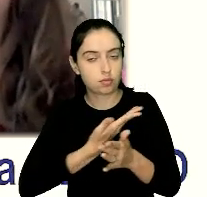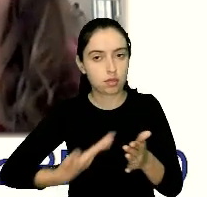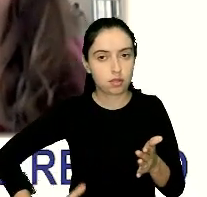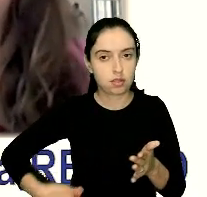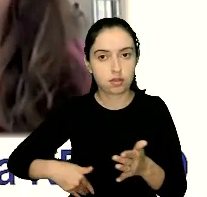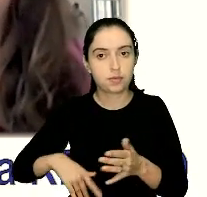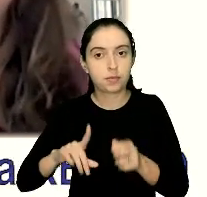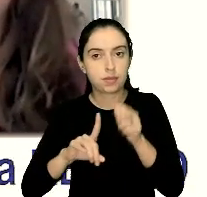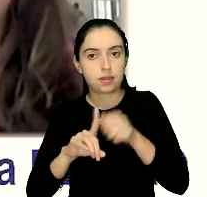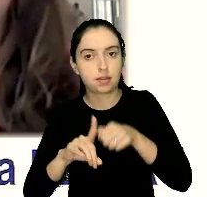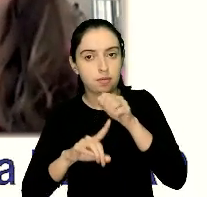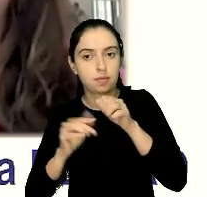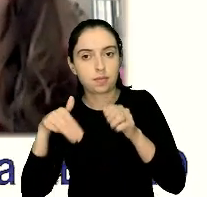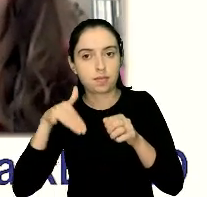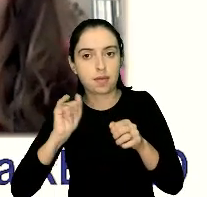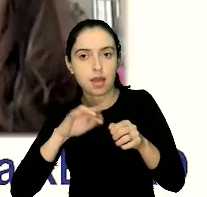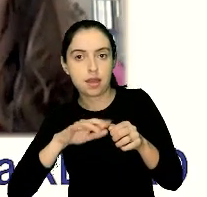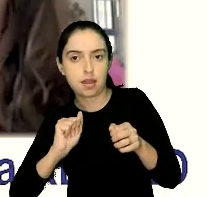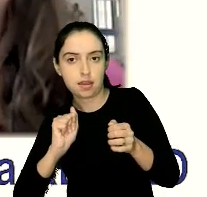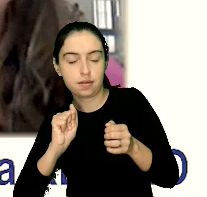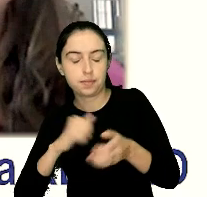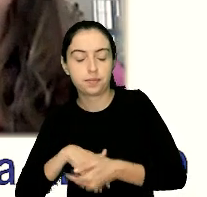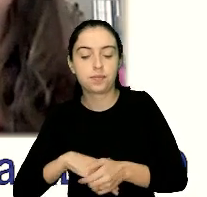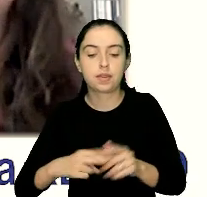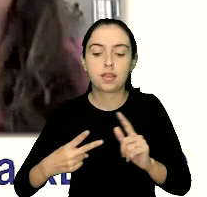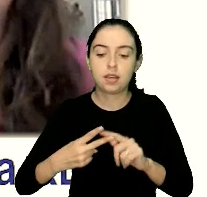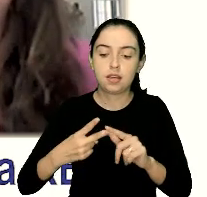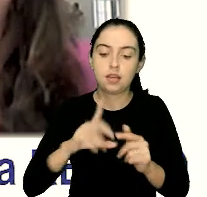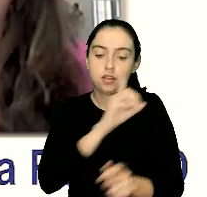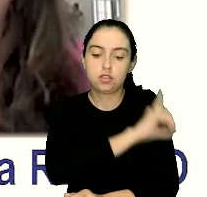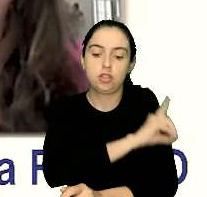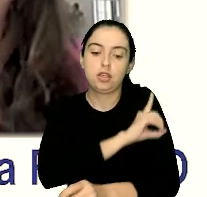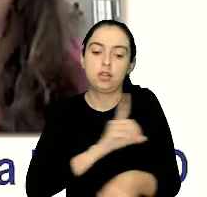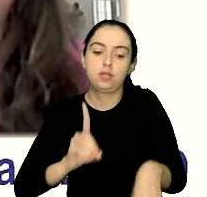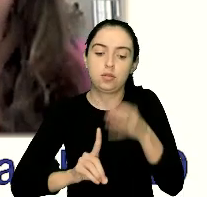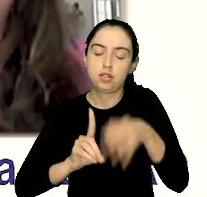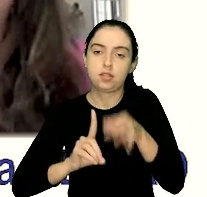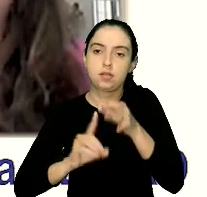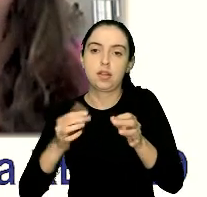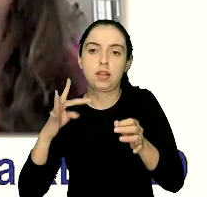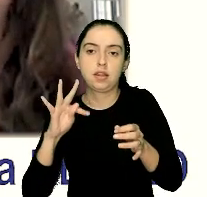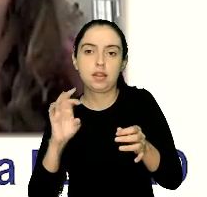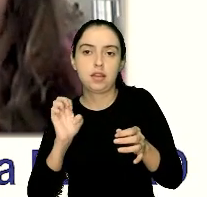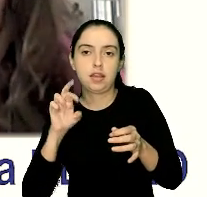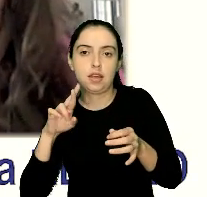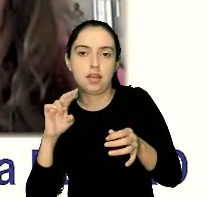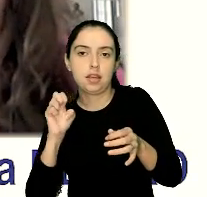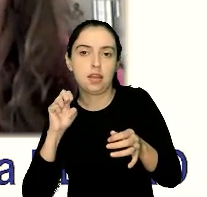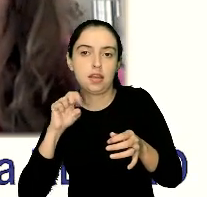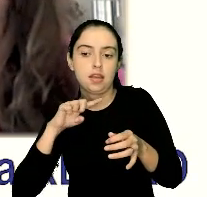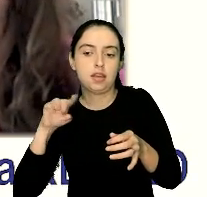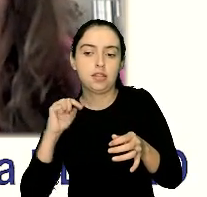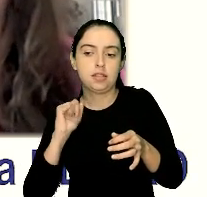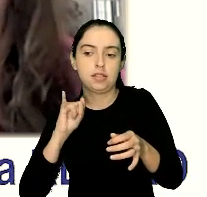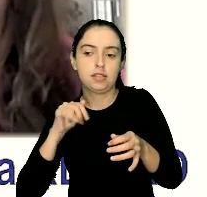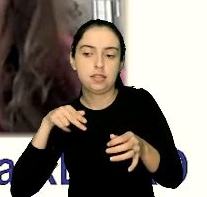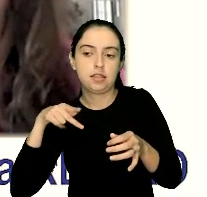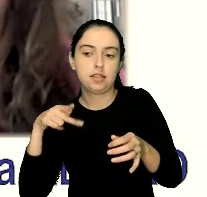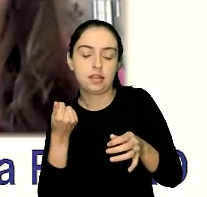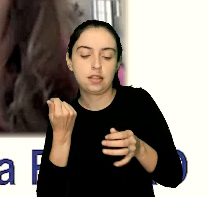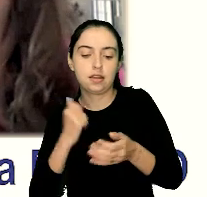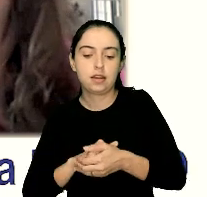Maia, à diretora desembargadora federal, doutora Terezinha Caserta, e à juíza federal em auxílio à presidência,